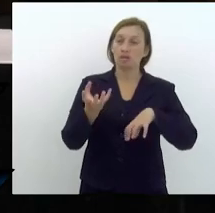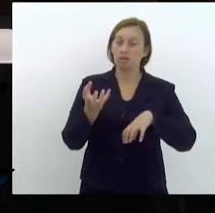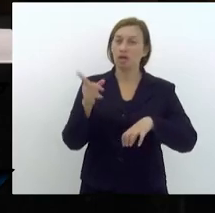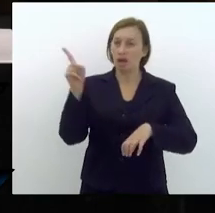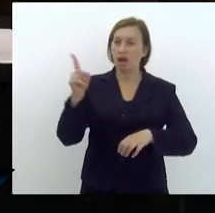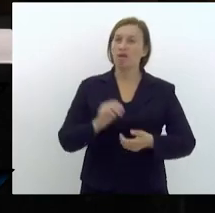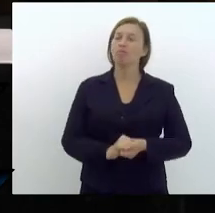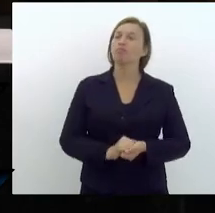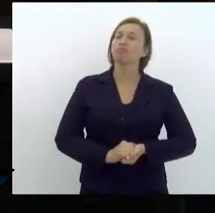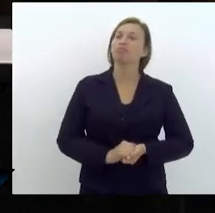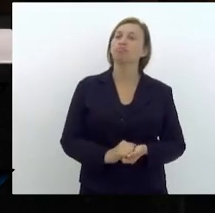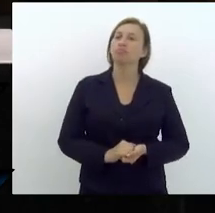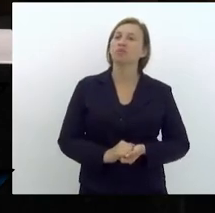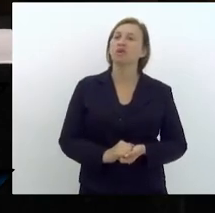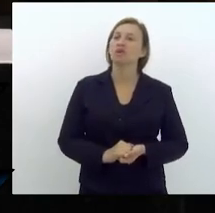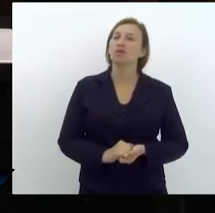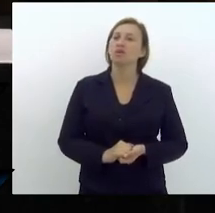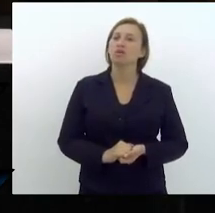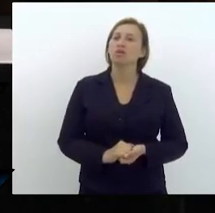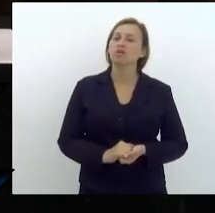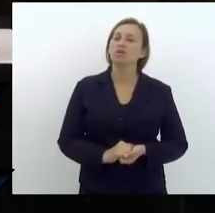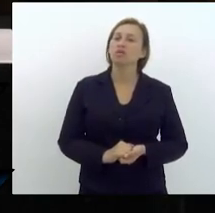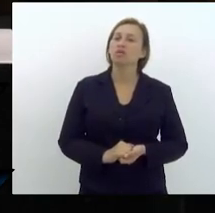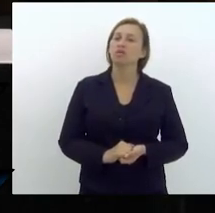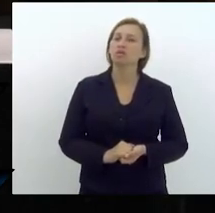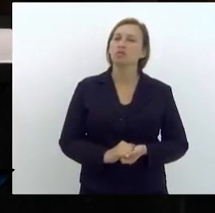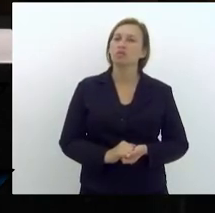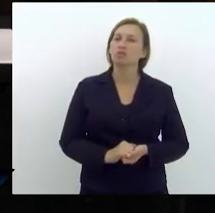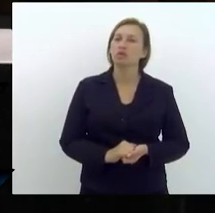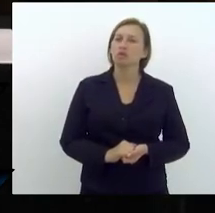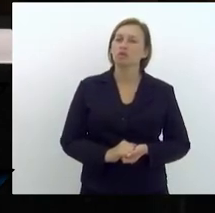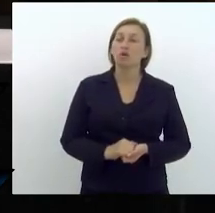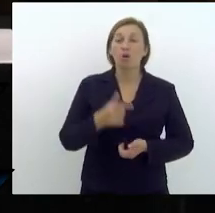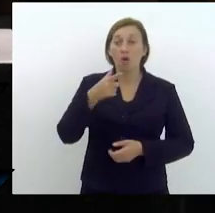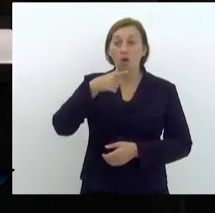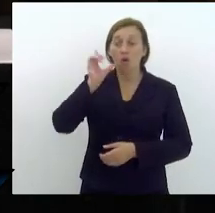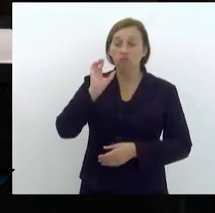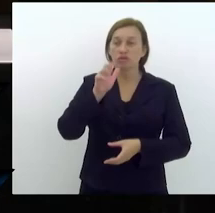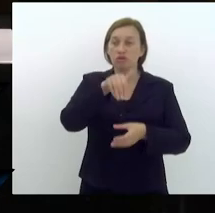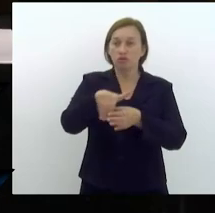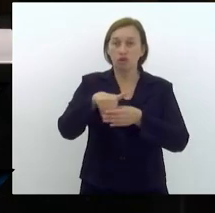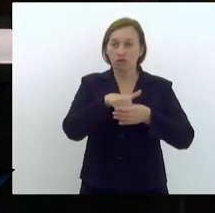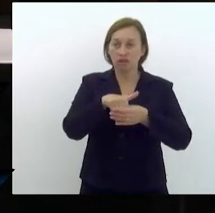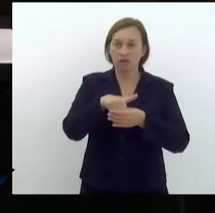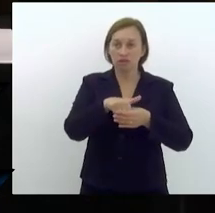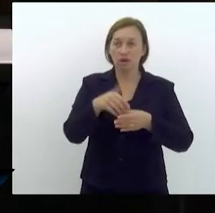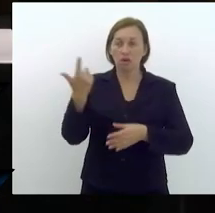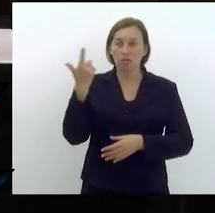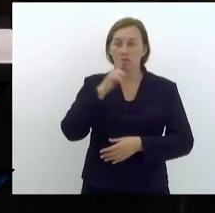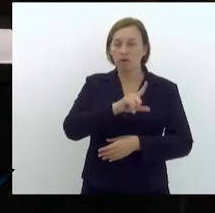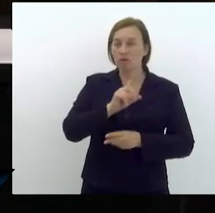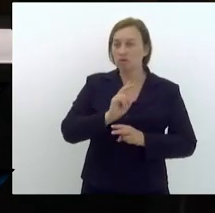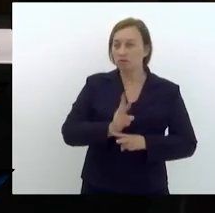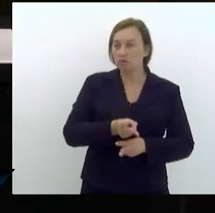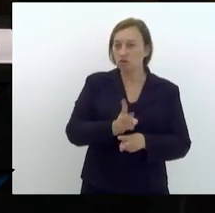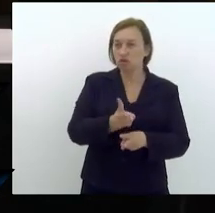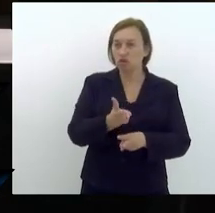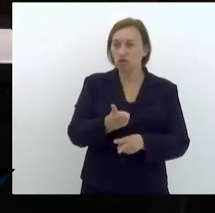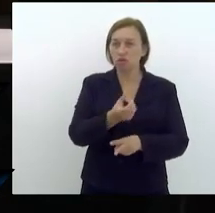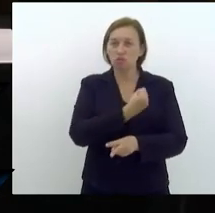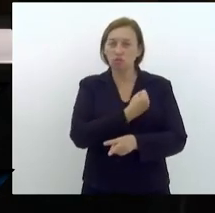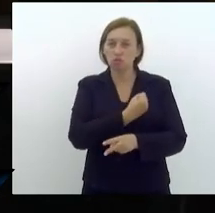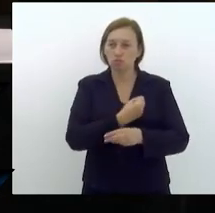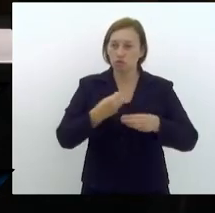no Congresso Nacional realizou o congresso ontem realizou uma votação para conseguir manter o número de